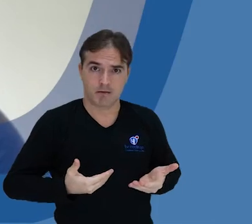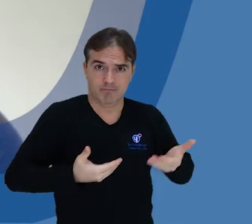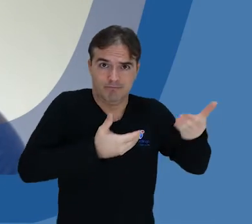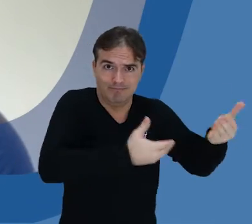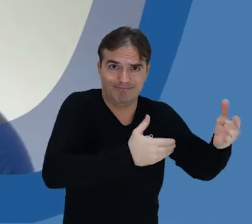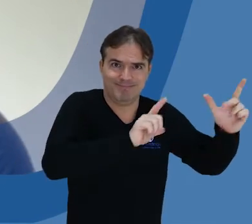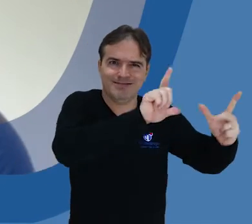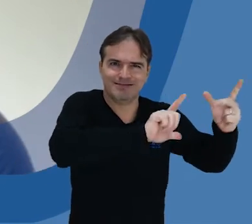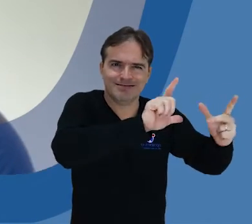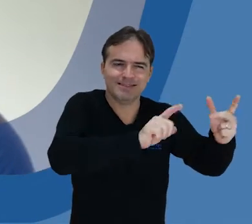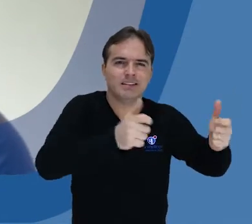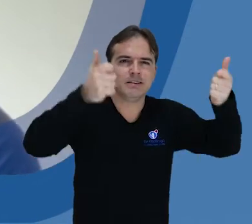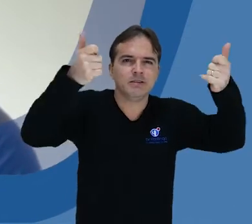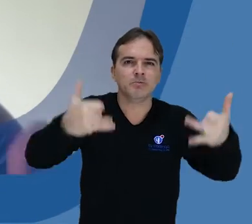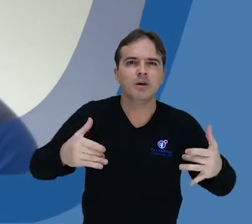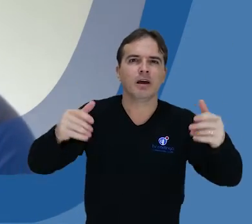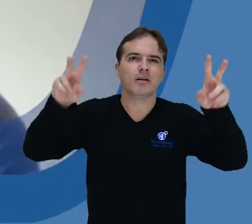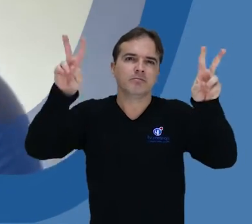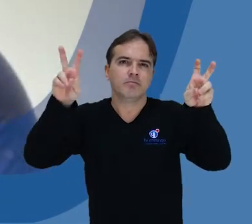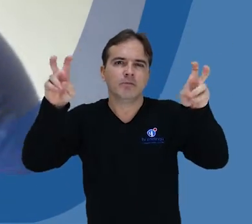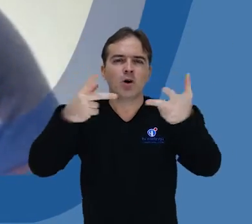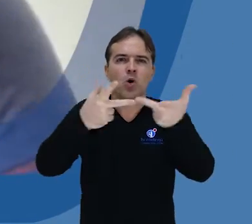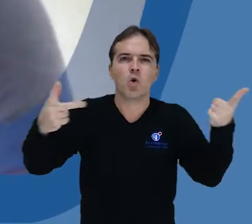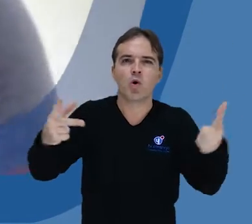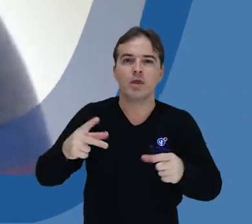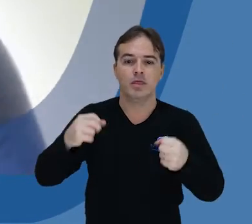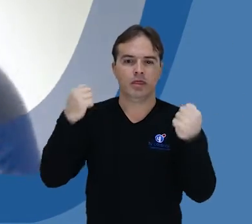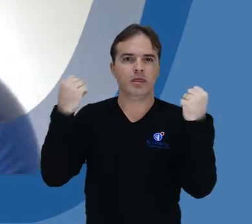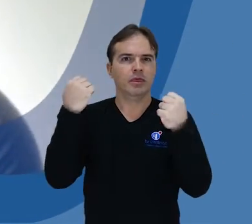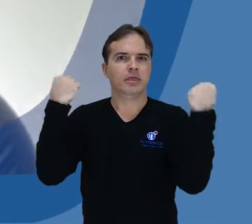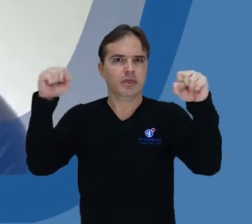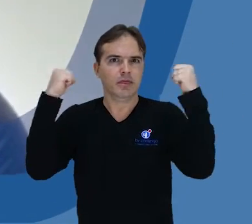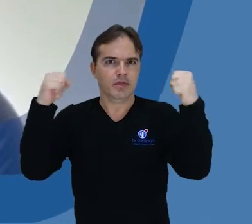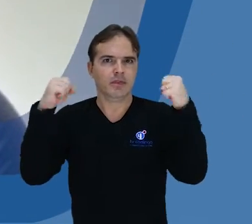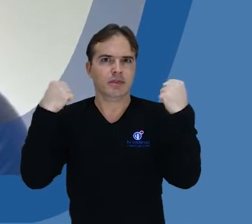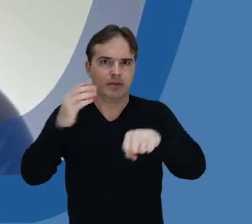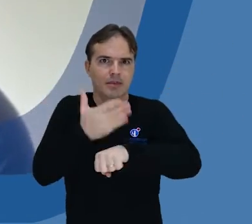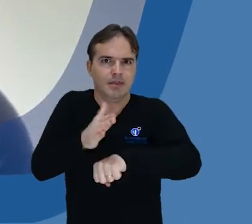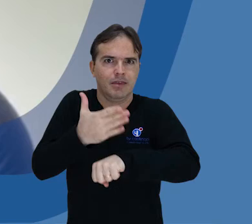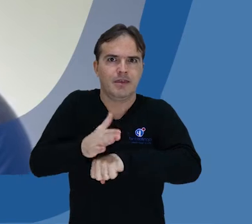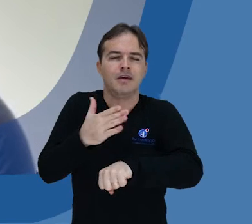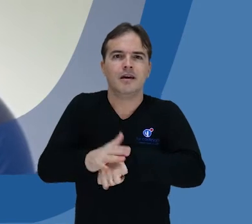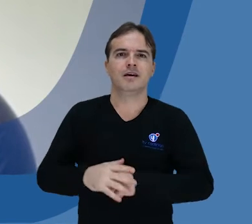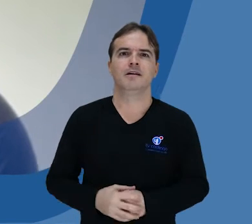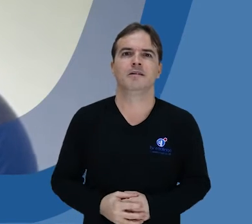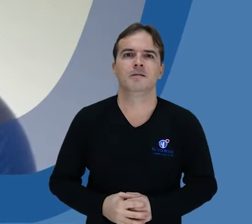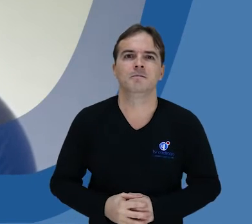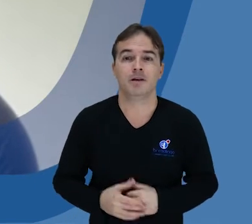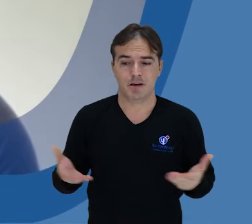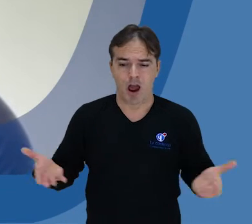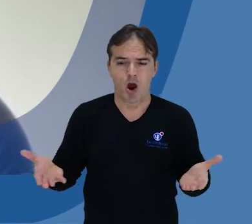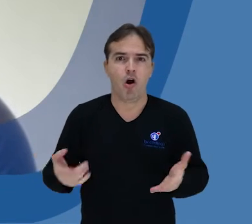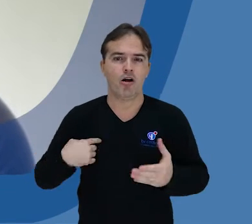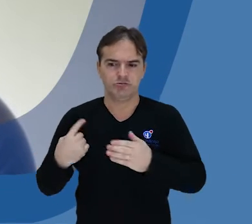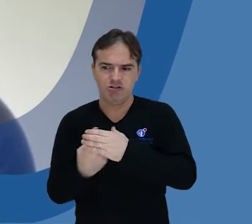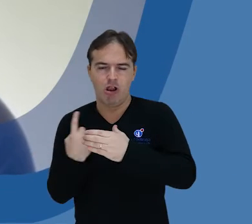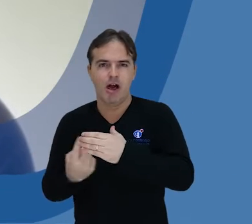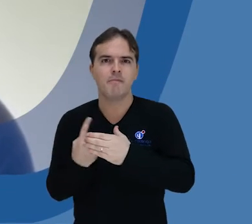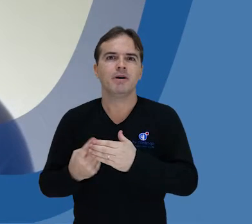algumas recomendações do que pode ser feito, né, para nos mantermos minimamente ativos nesse período de